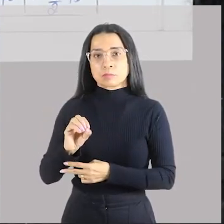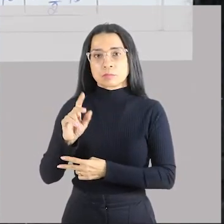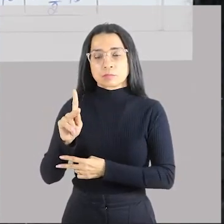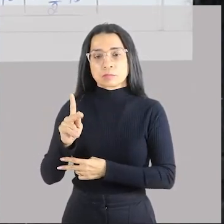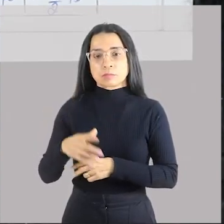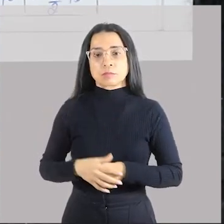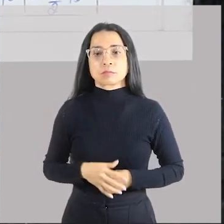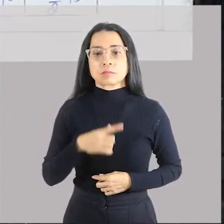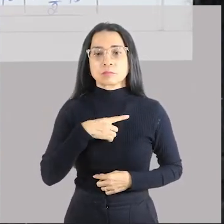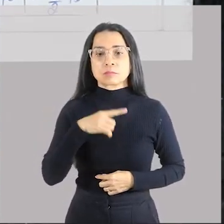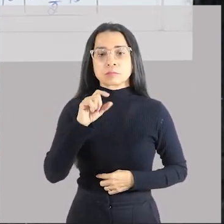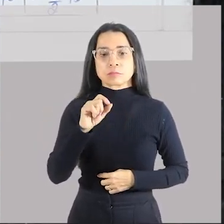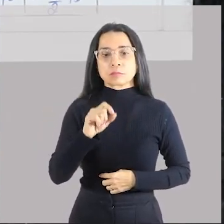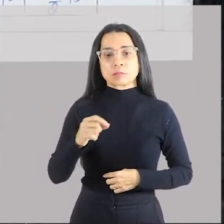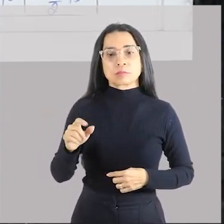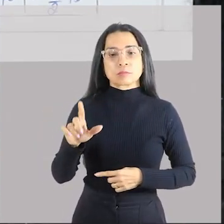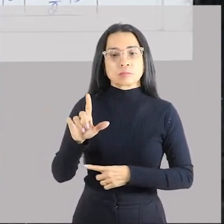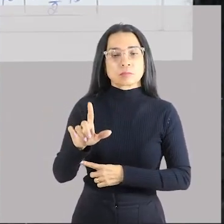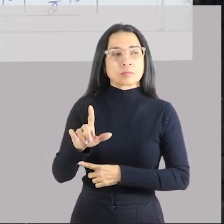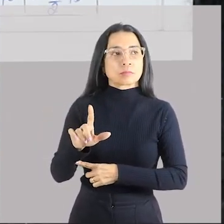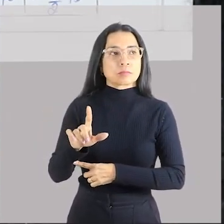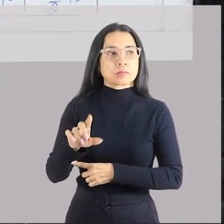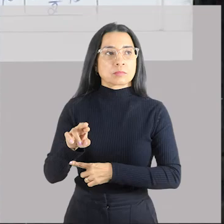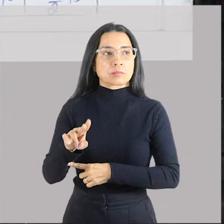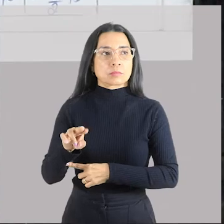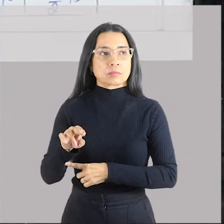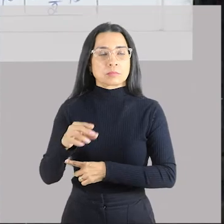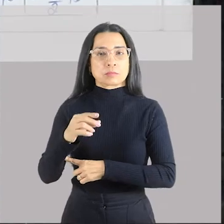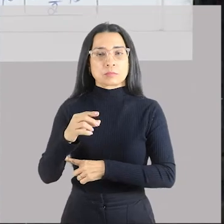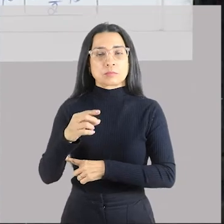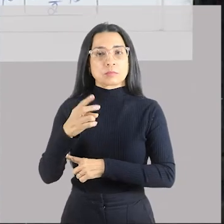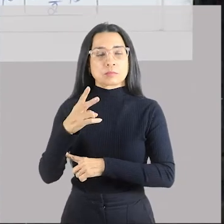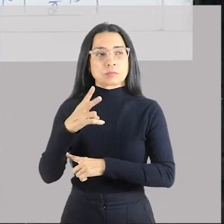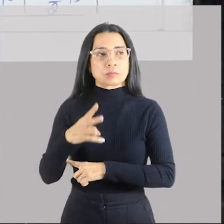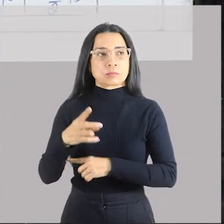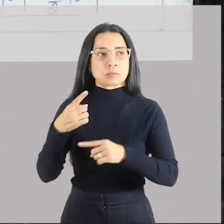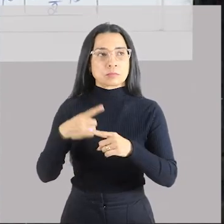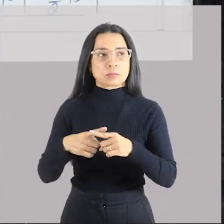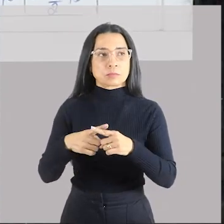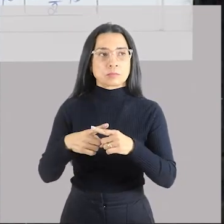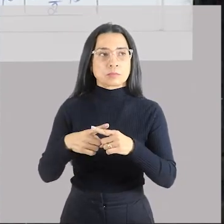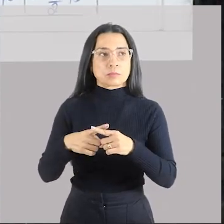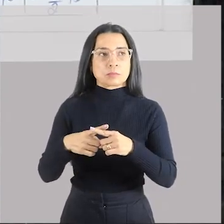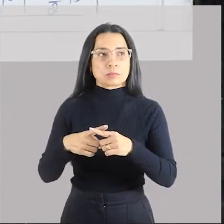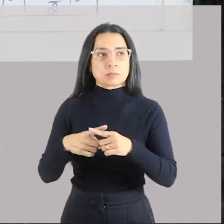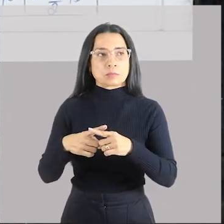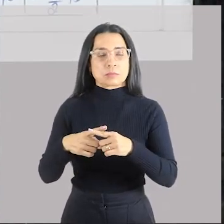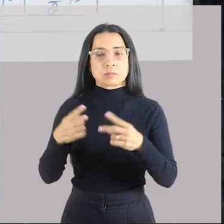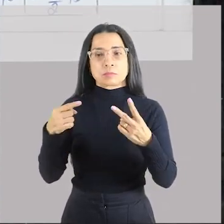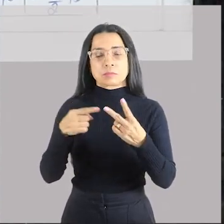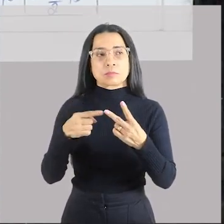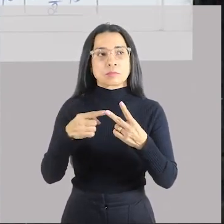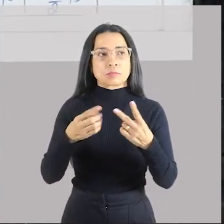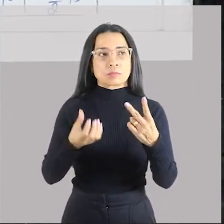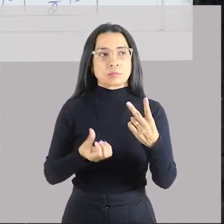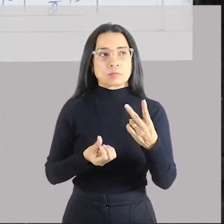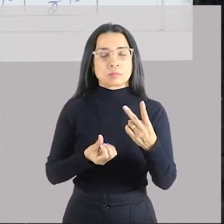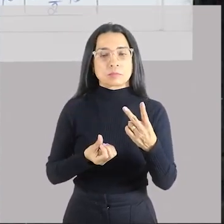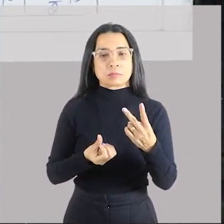Beleza? Então, nós temos que o lado é igual a 2 multiplicado pela raiz de 6.